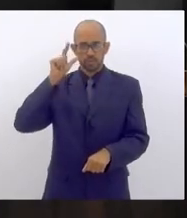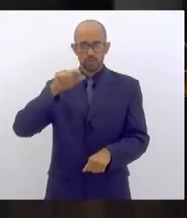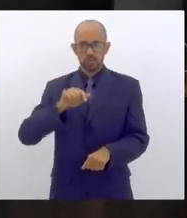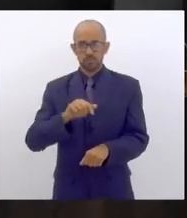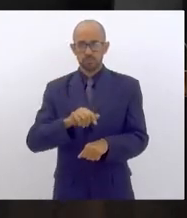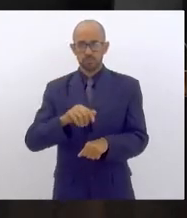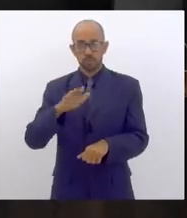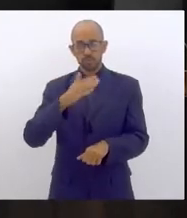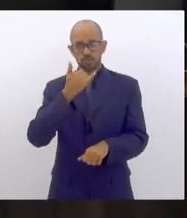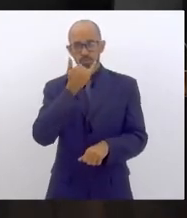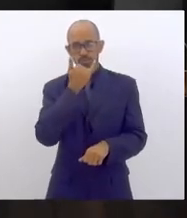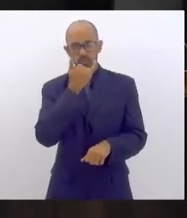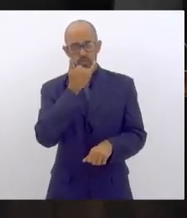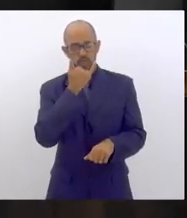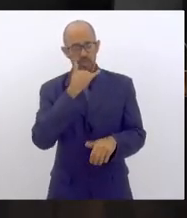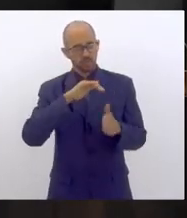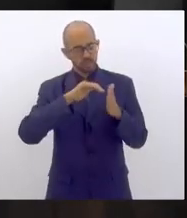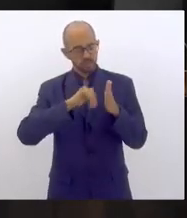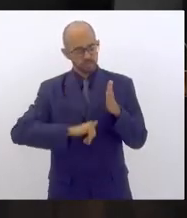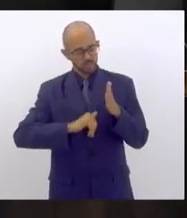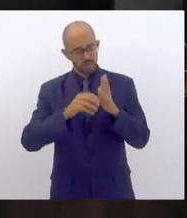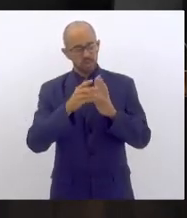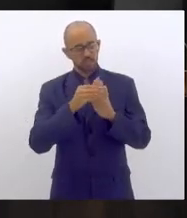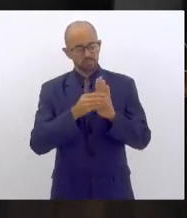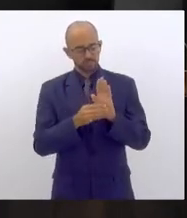Não, esse saiu da pauta, não é isso, Luiz?